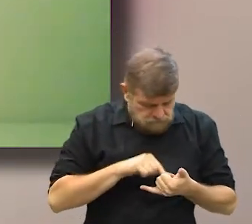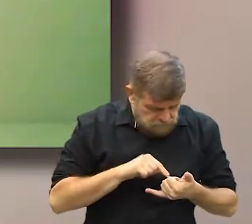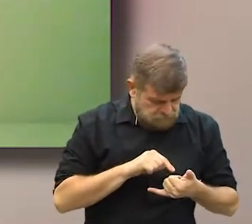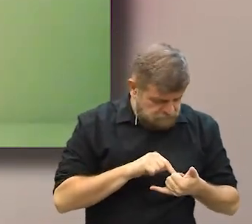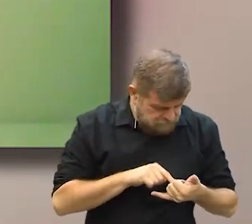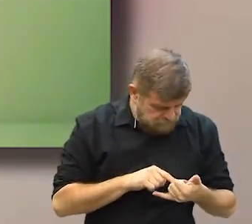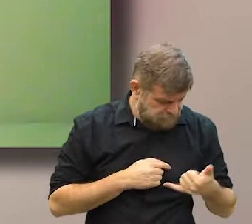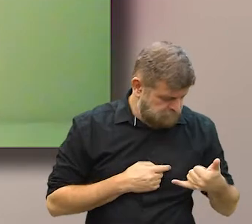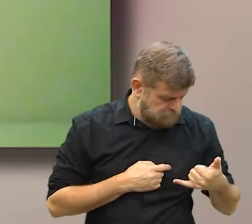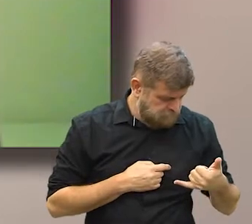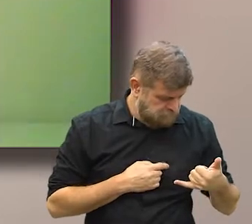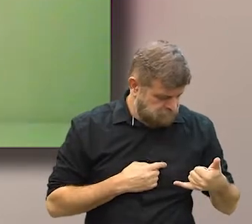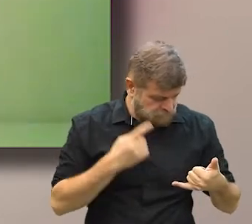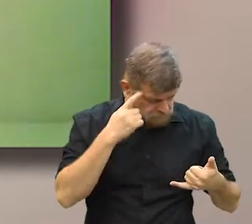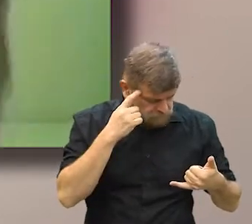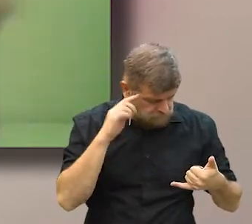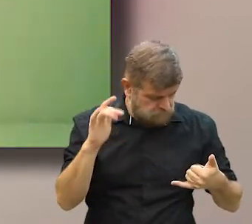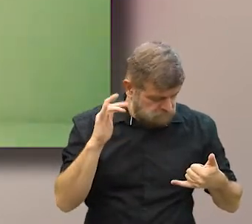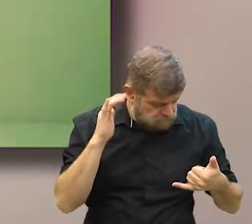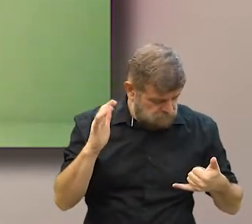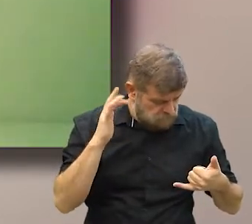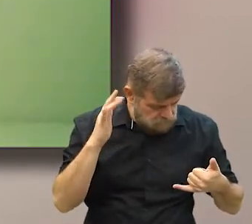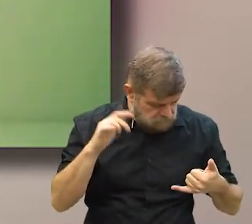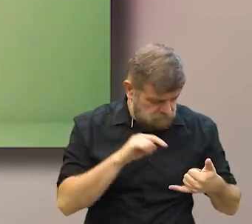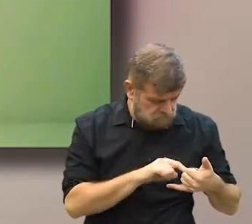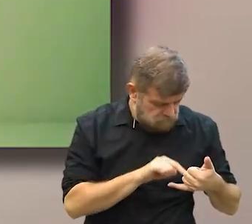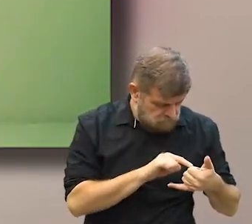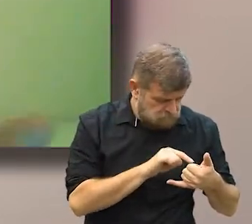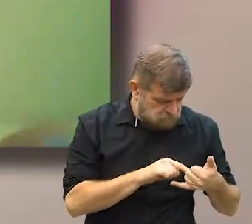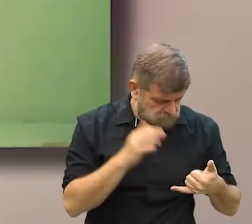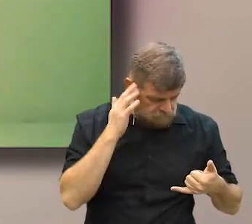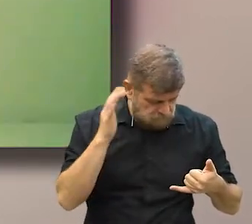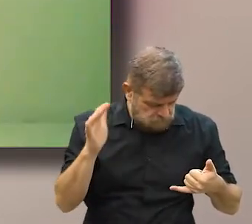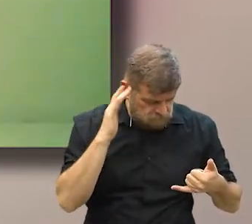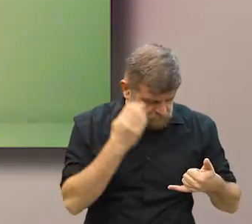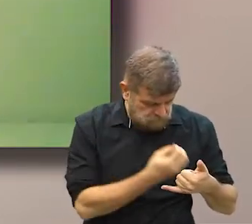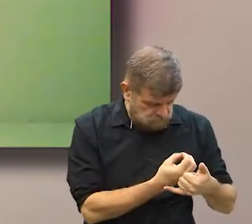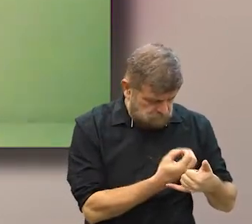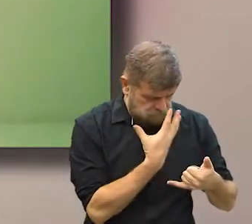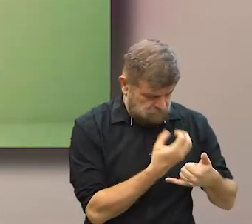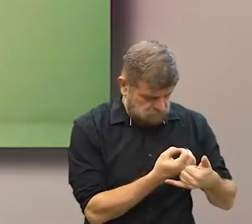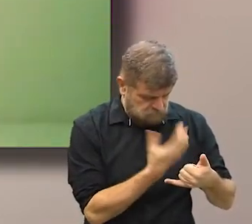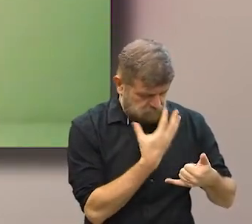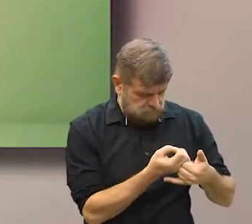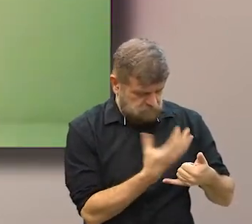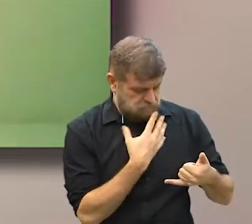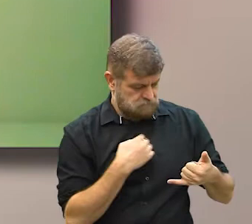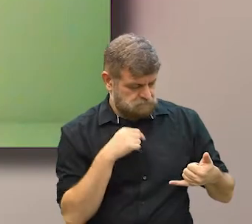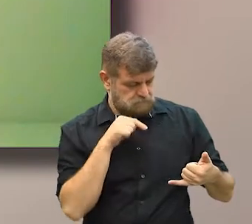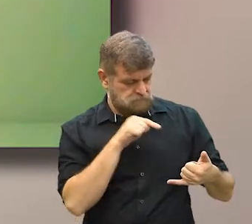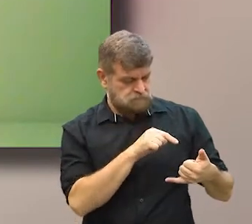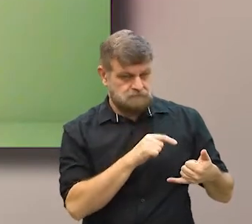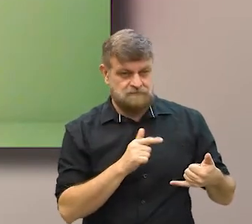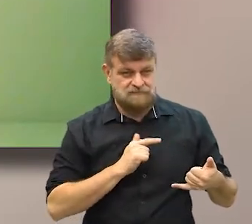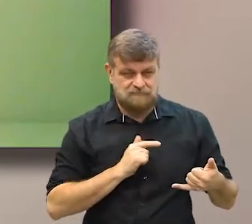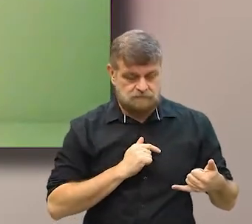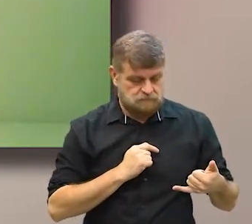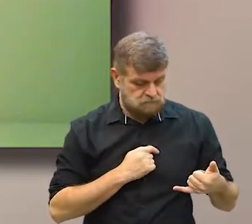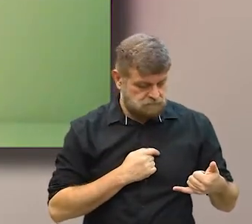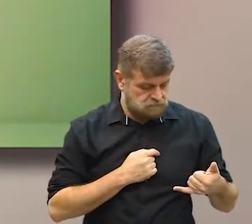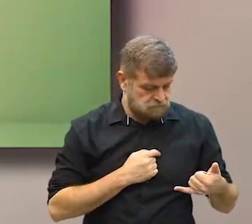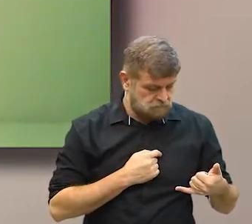estamos trabalhando, estamos ativando o nosso cérebro, estamos com o celular ligado,